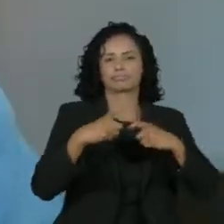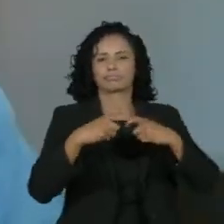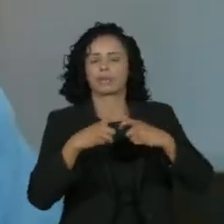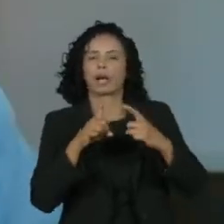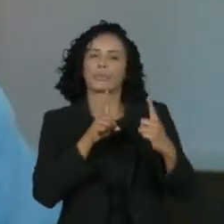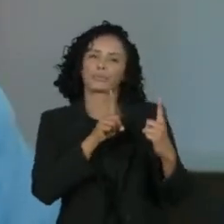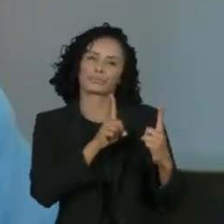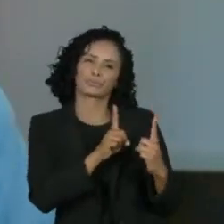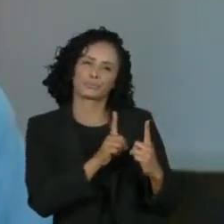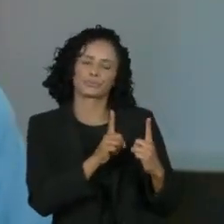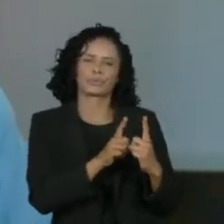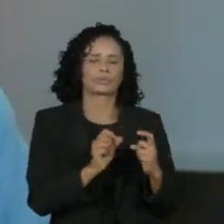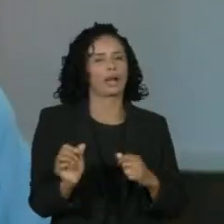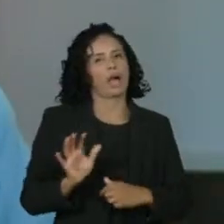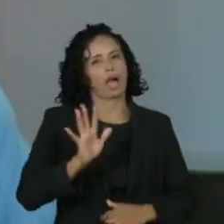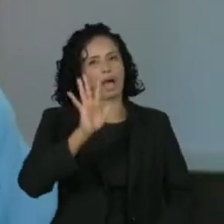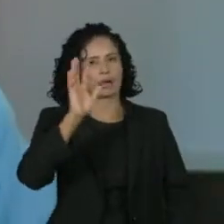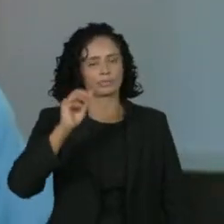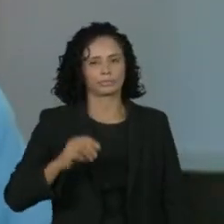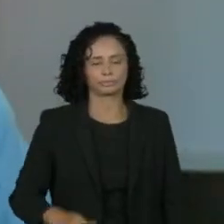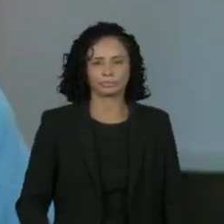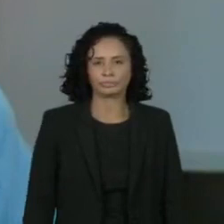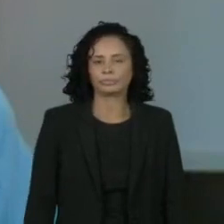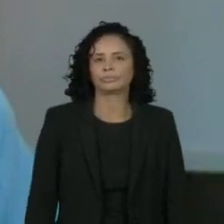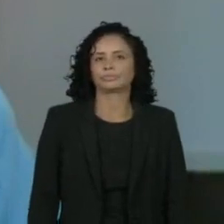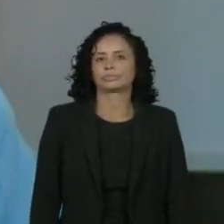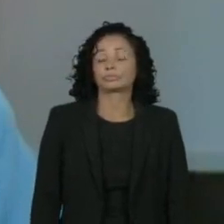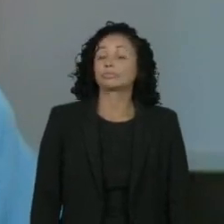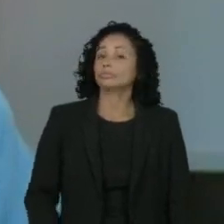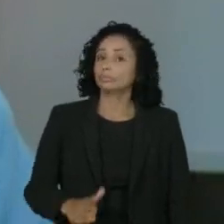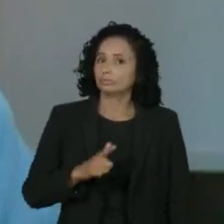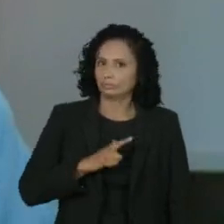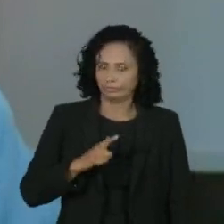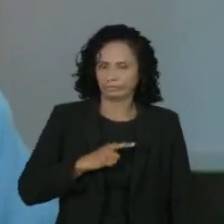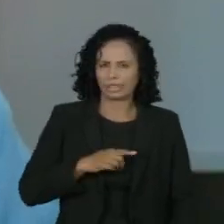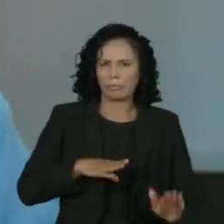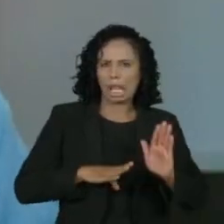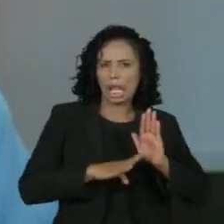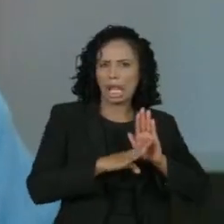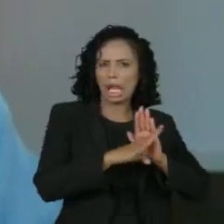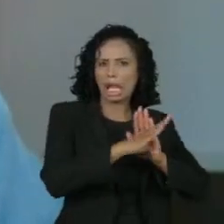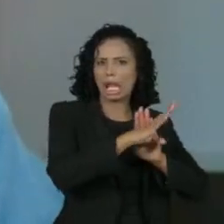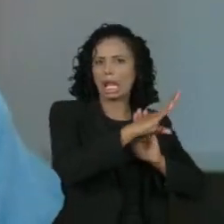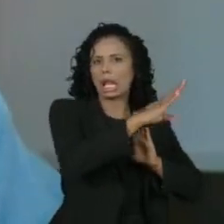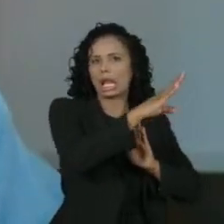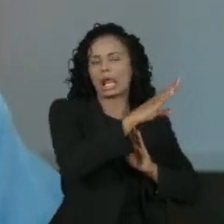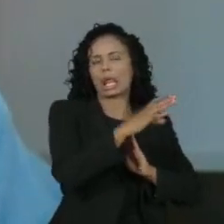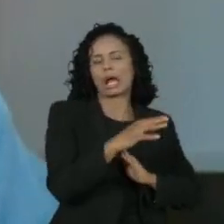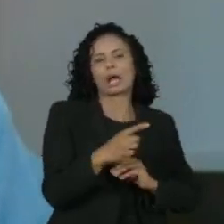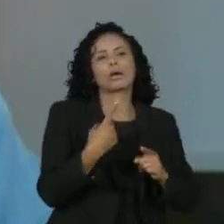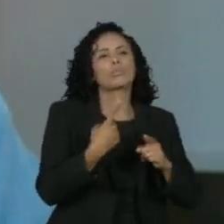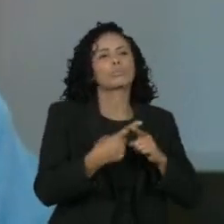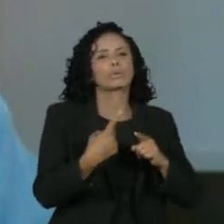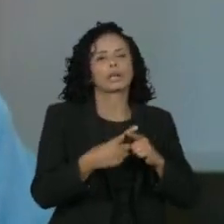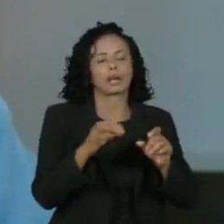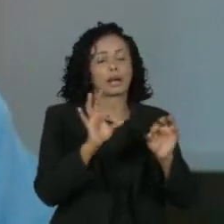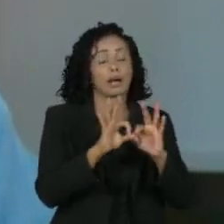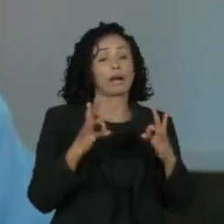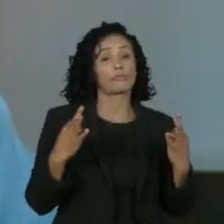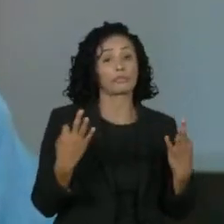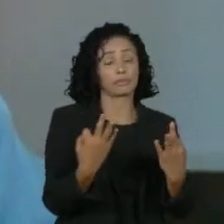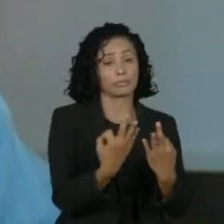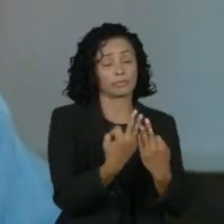Esse número alto, ele é particularmente alto nas famílias onde tem